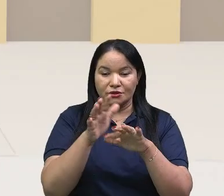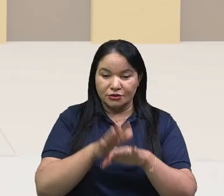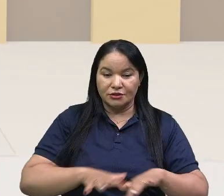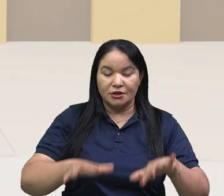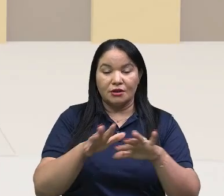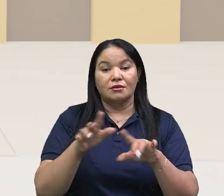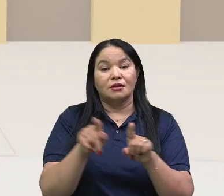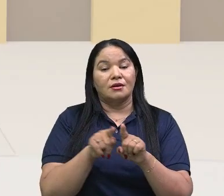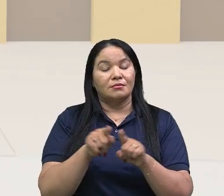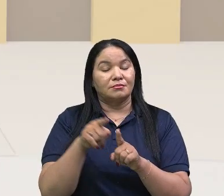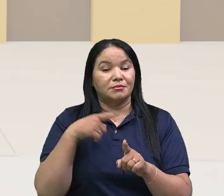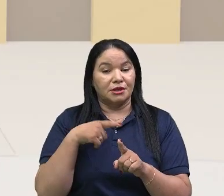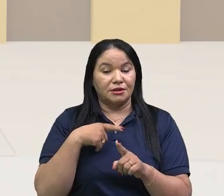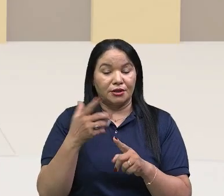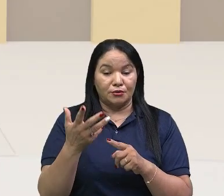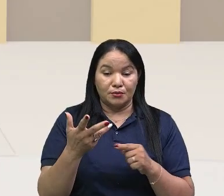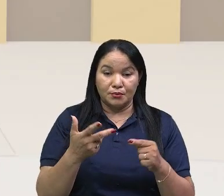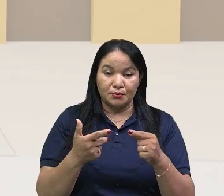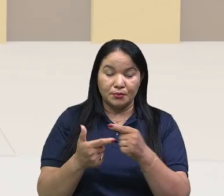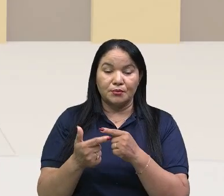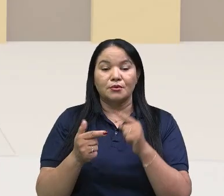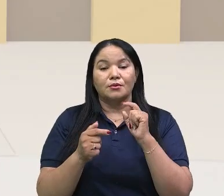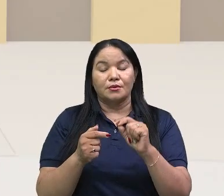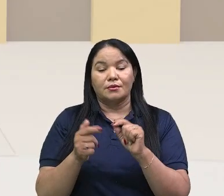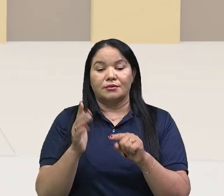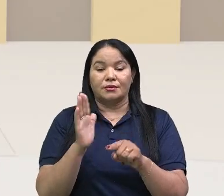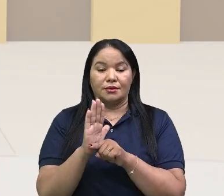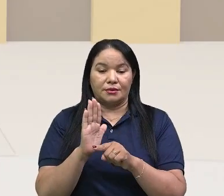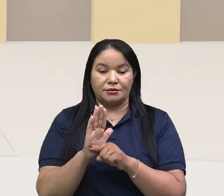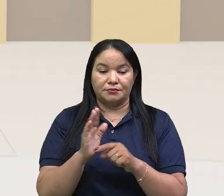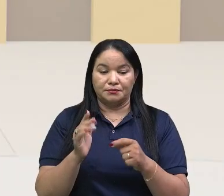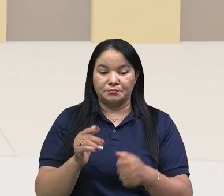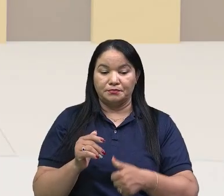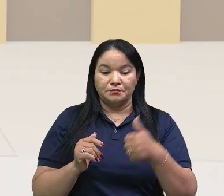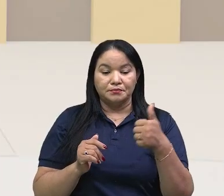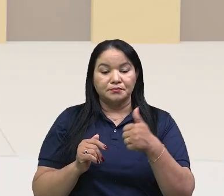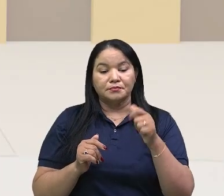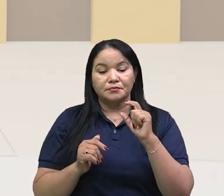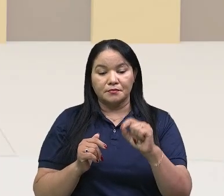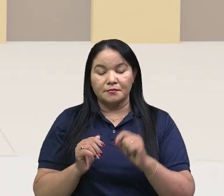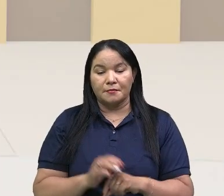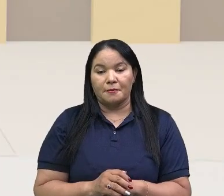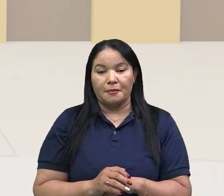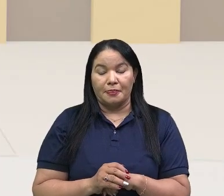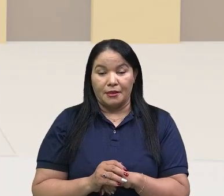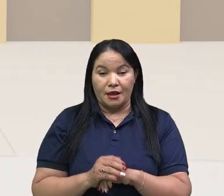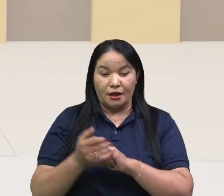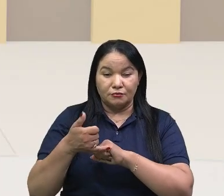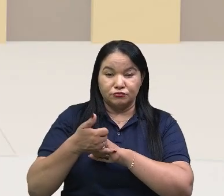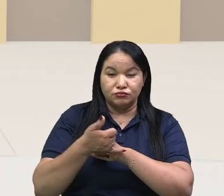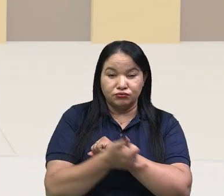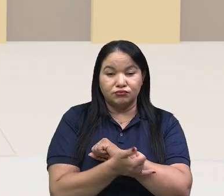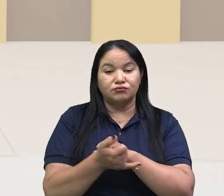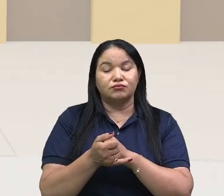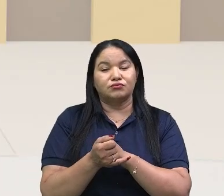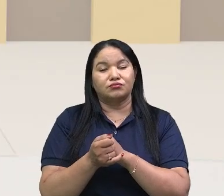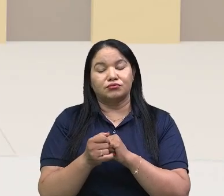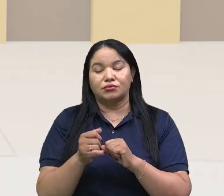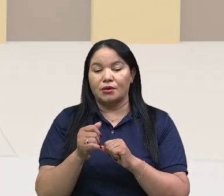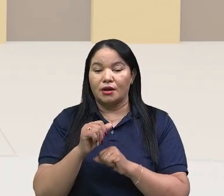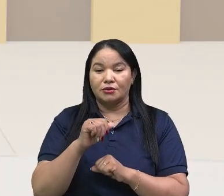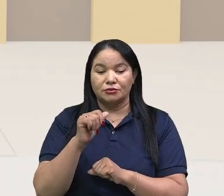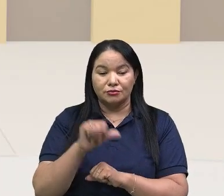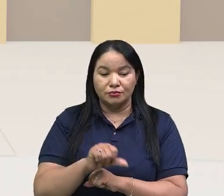aos pontos negativos, né? Pontos negativos, vejam lá. Primeiro, sobrecarga da infraestrutura, é um ponto negativo.